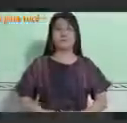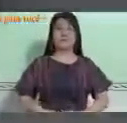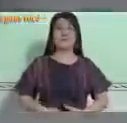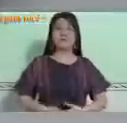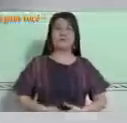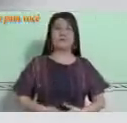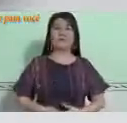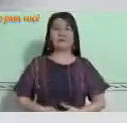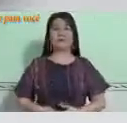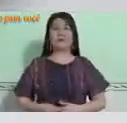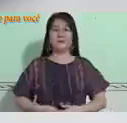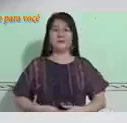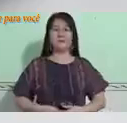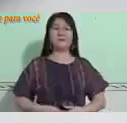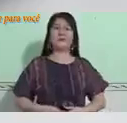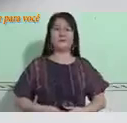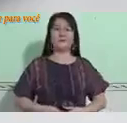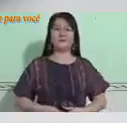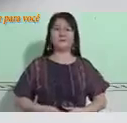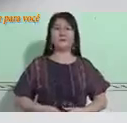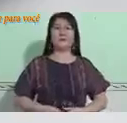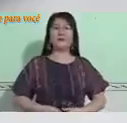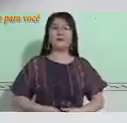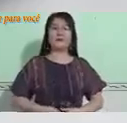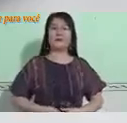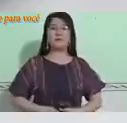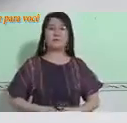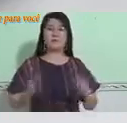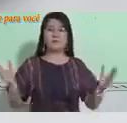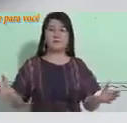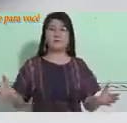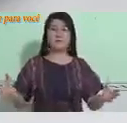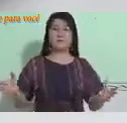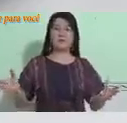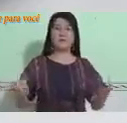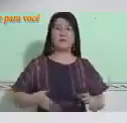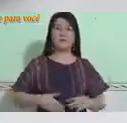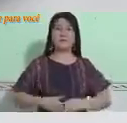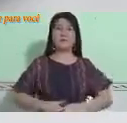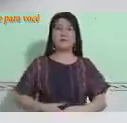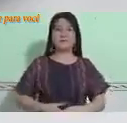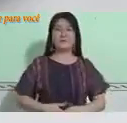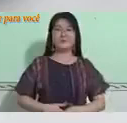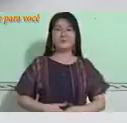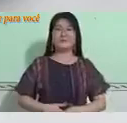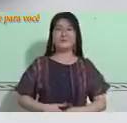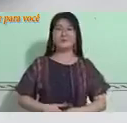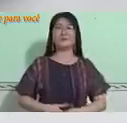elágico, que o SOMBATE adorei a inflamação causada pela artrite.